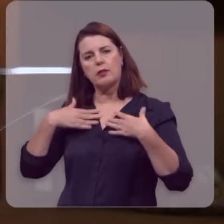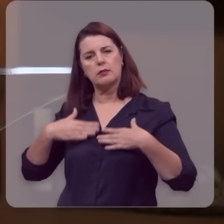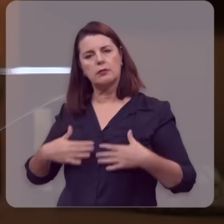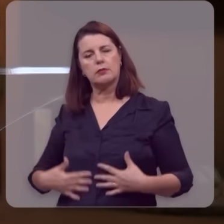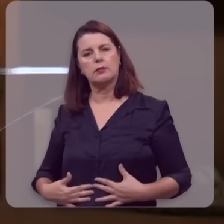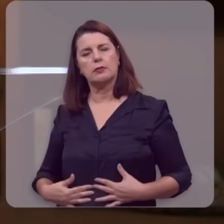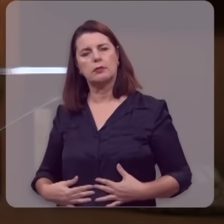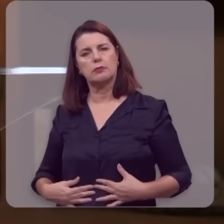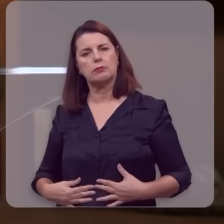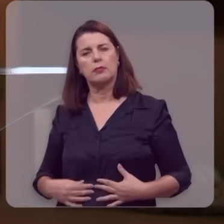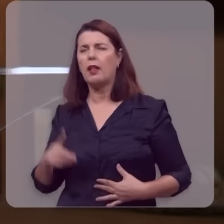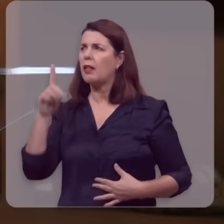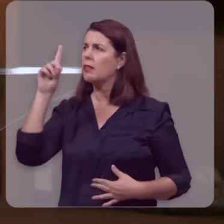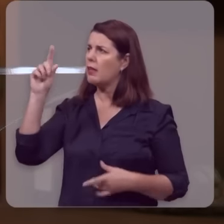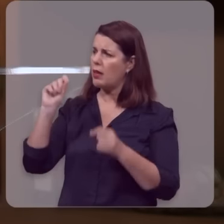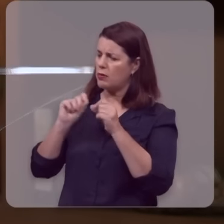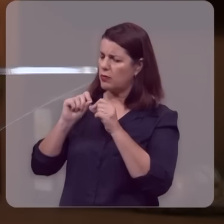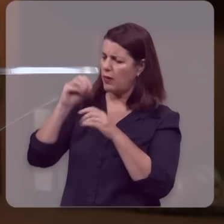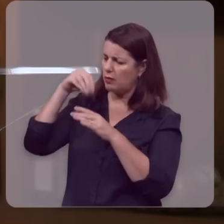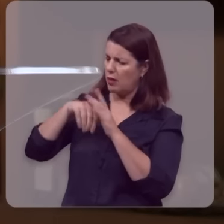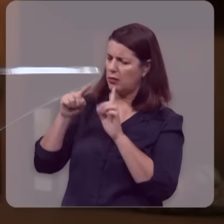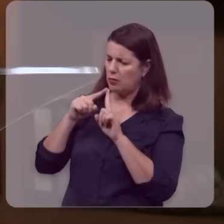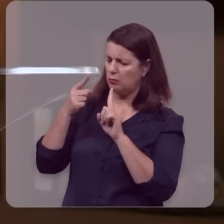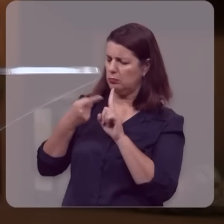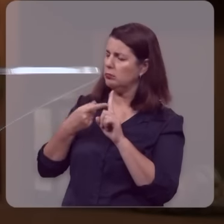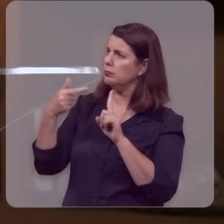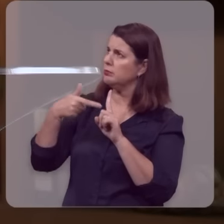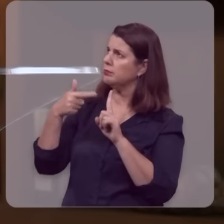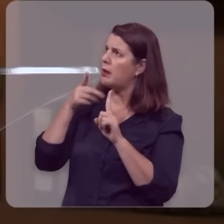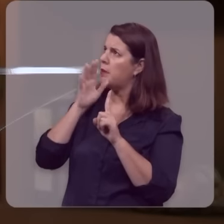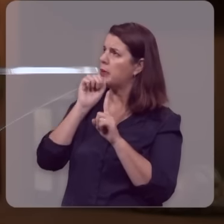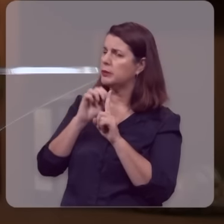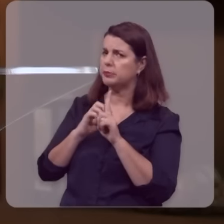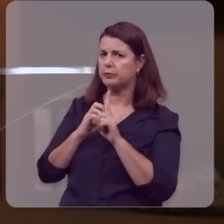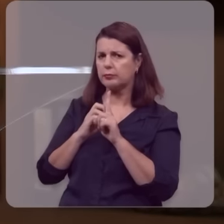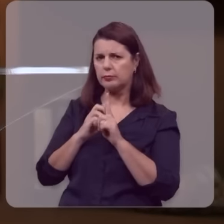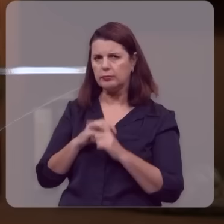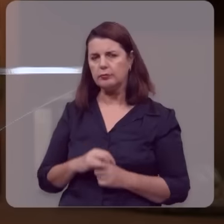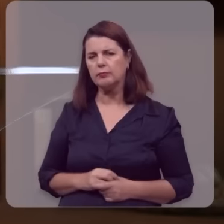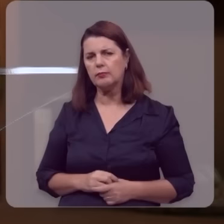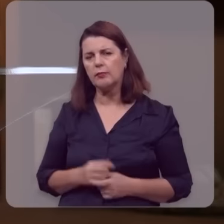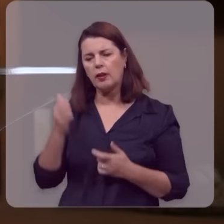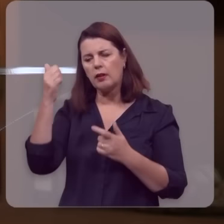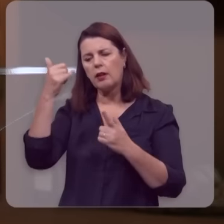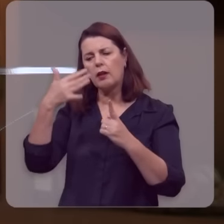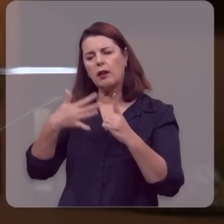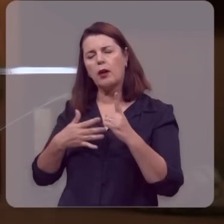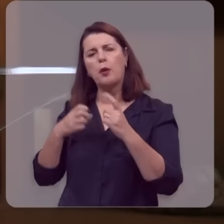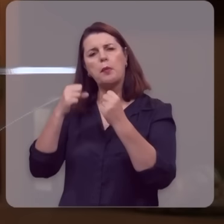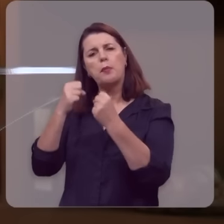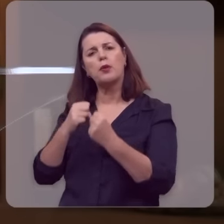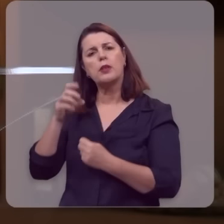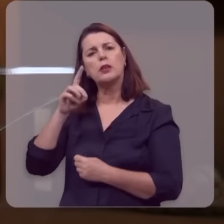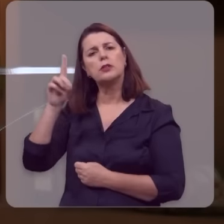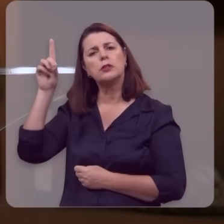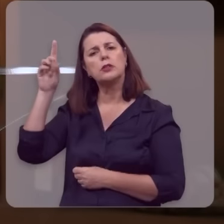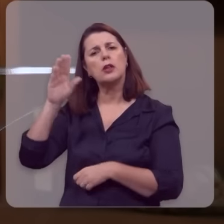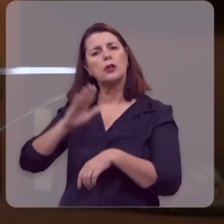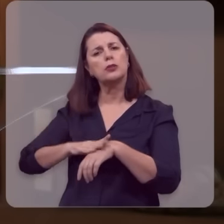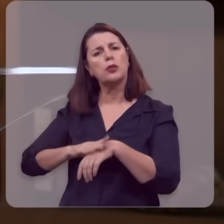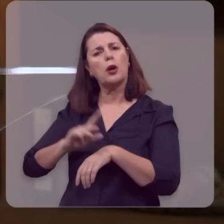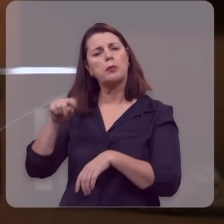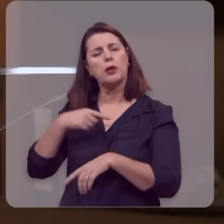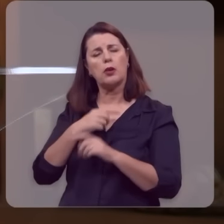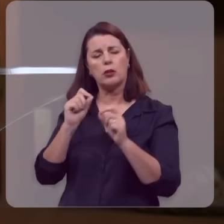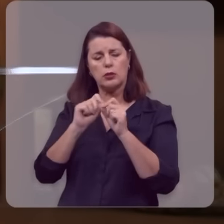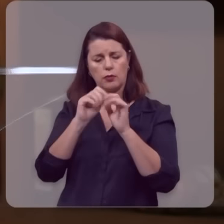interior tu me teceste no seio da minha mãe e ele vai começar a descrever aqui o poder de Deus na